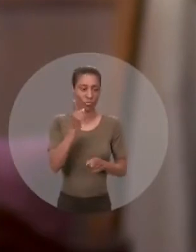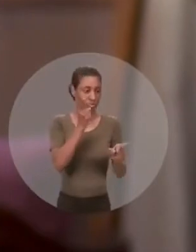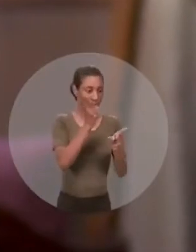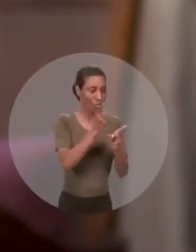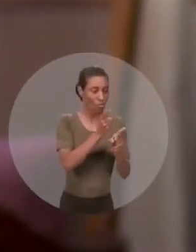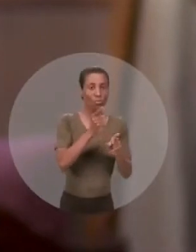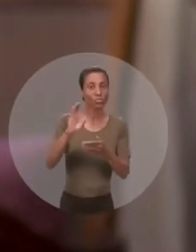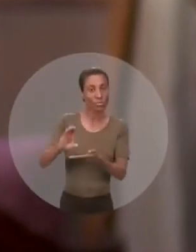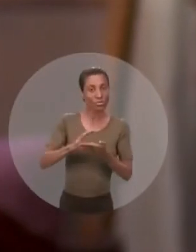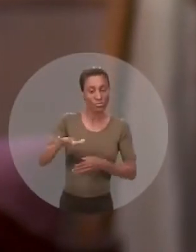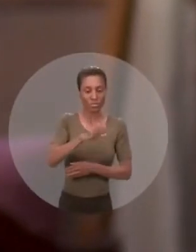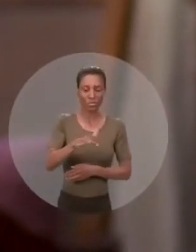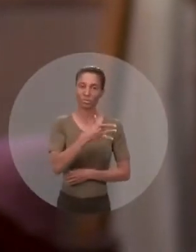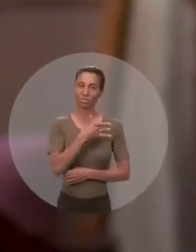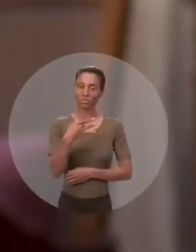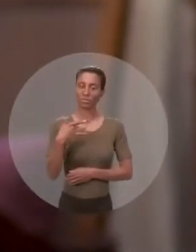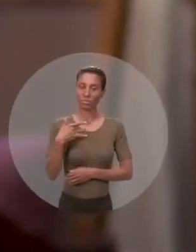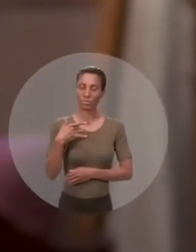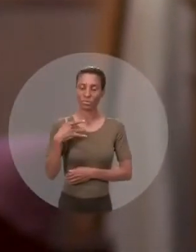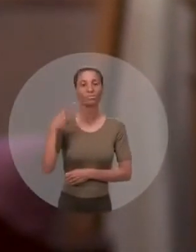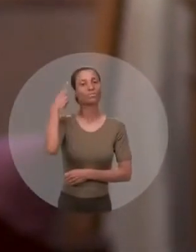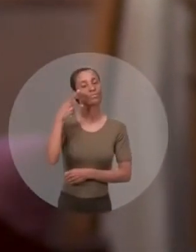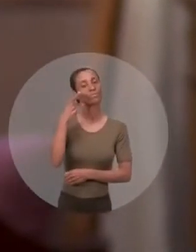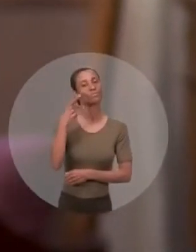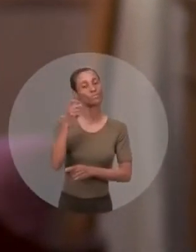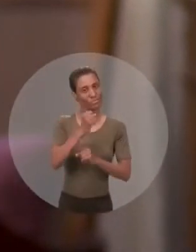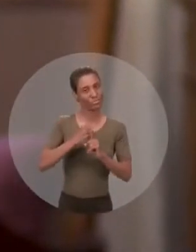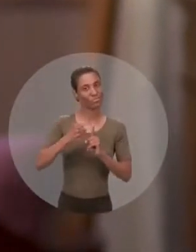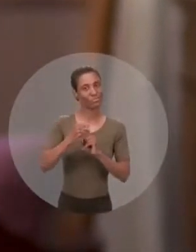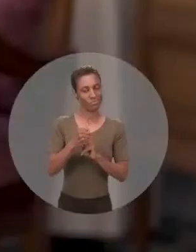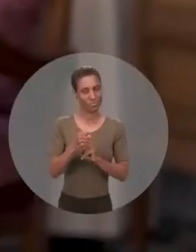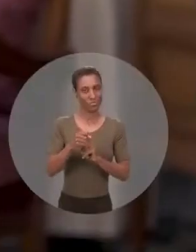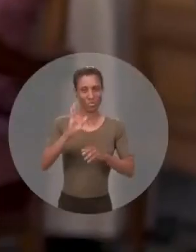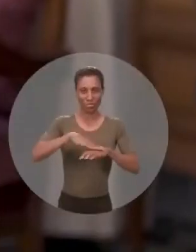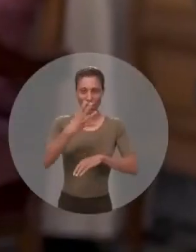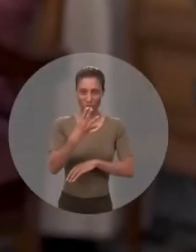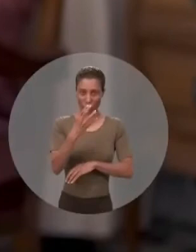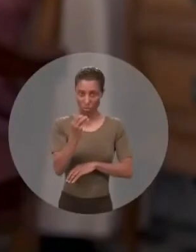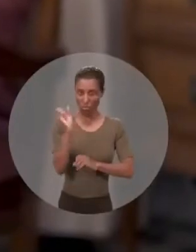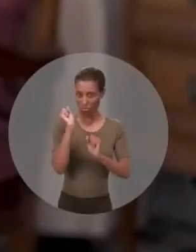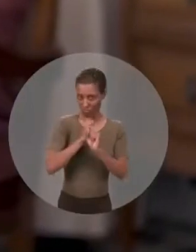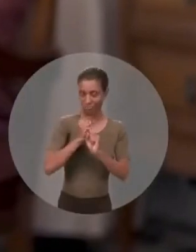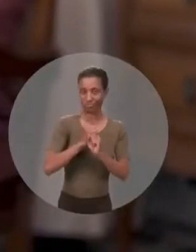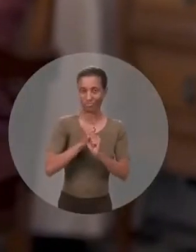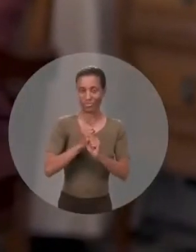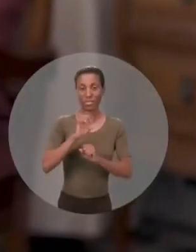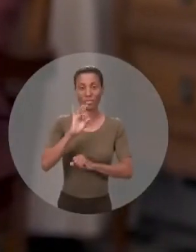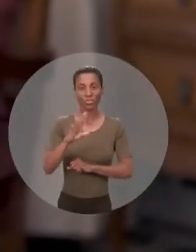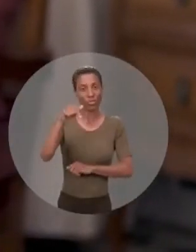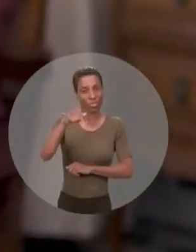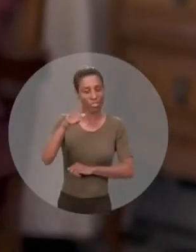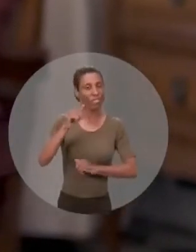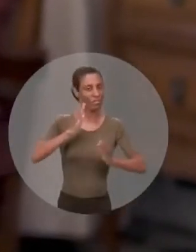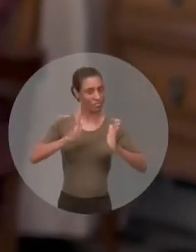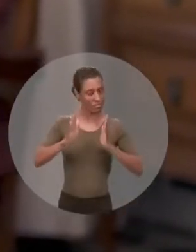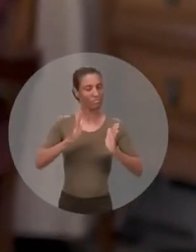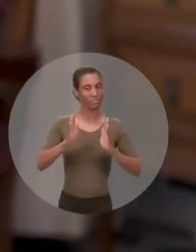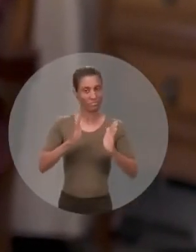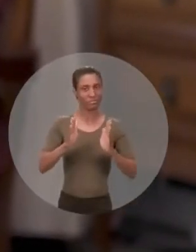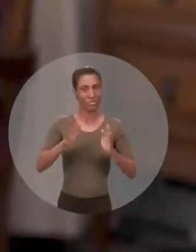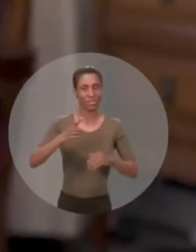encontrar recursos para a saúde e políticas sociais. Em mais de 40 anos, somente em